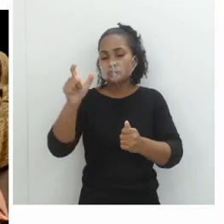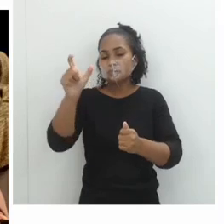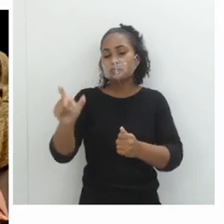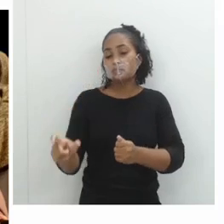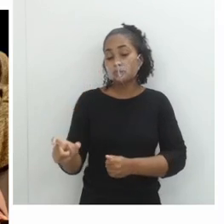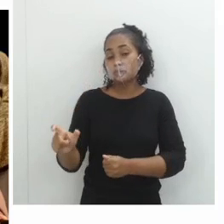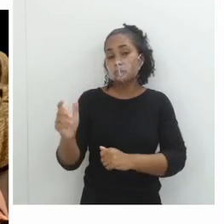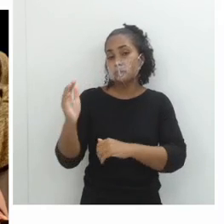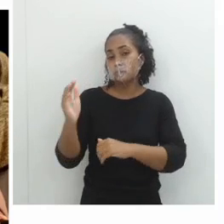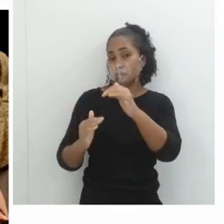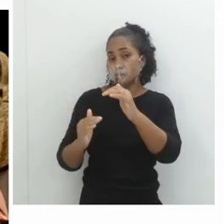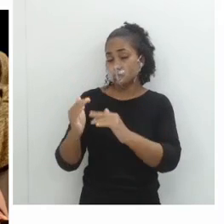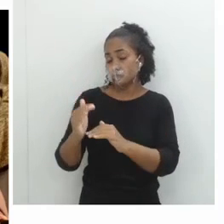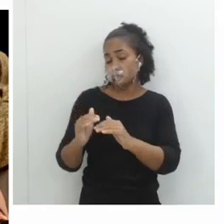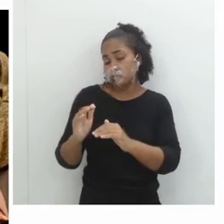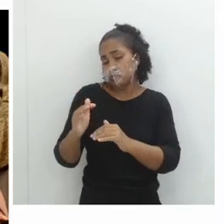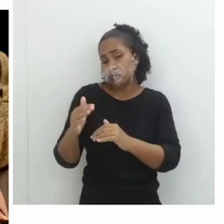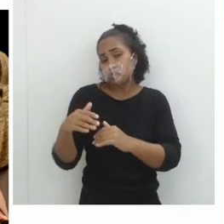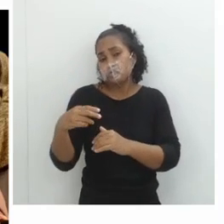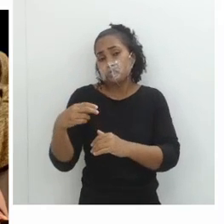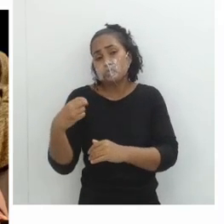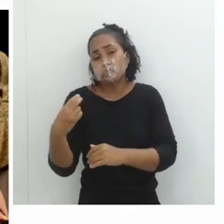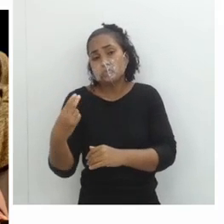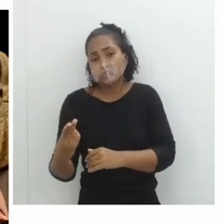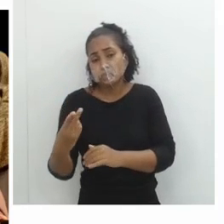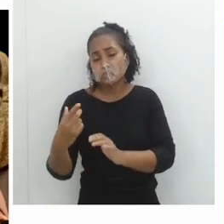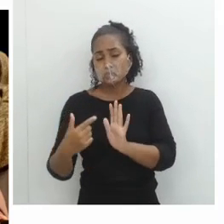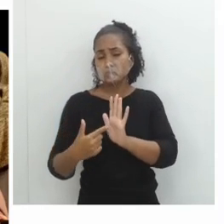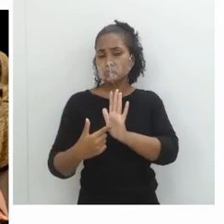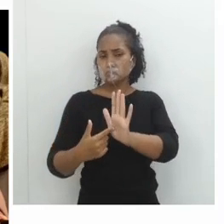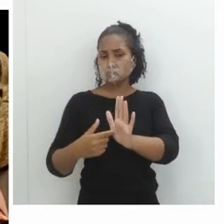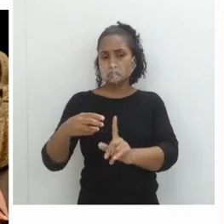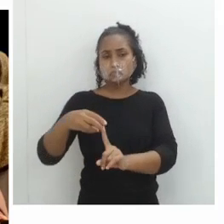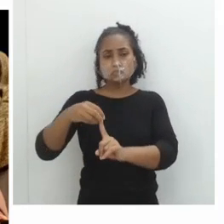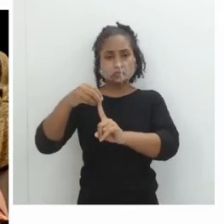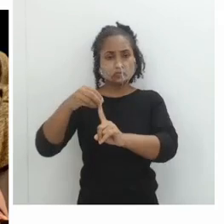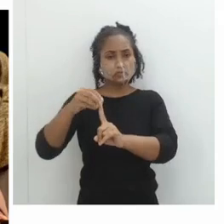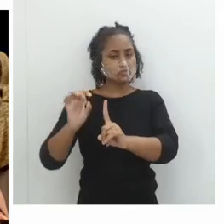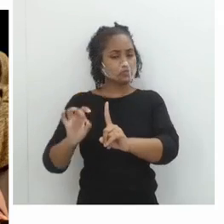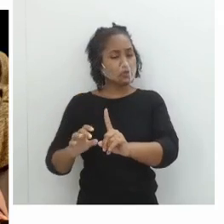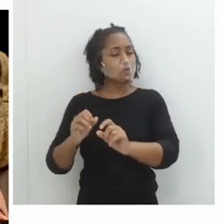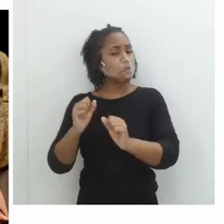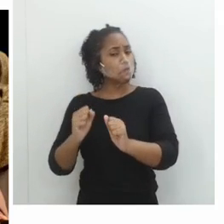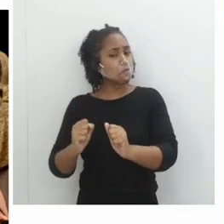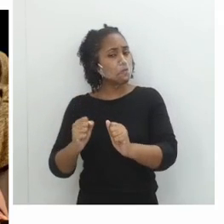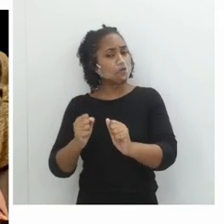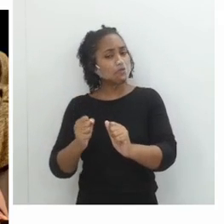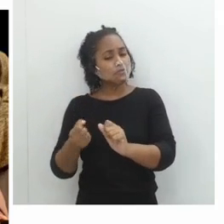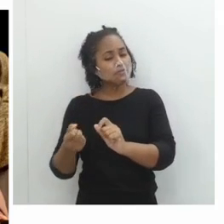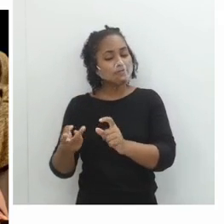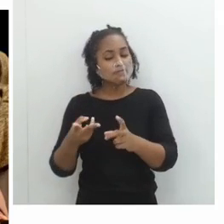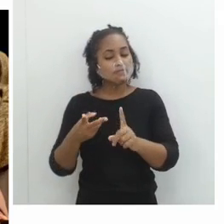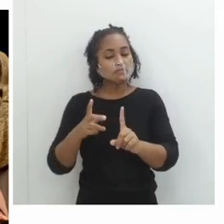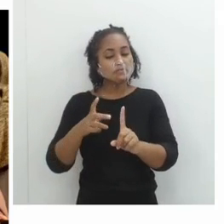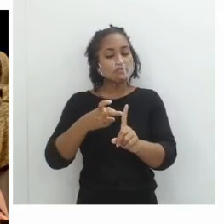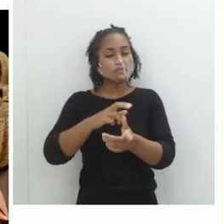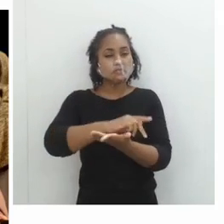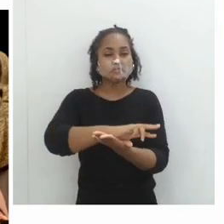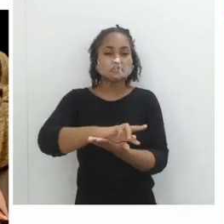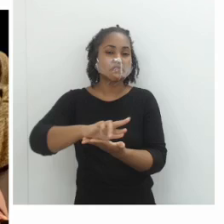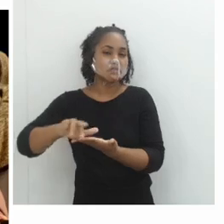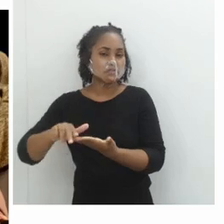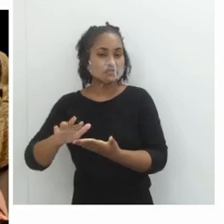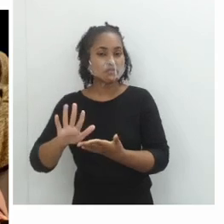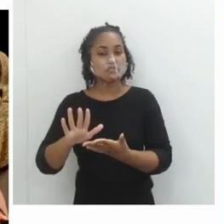ator ou que representa um personagem só, ou pode representar outros